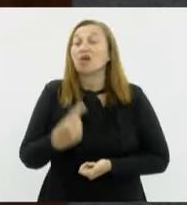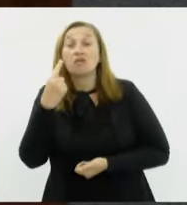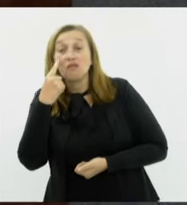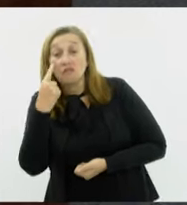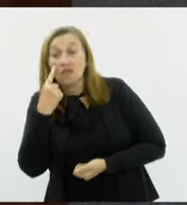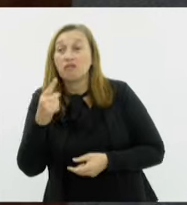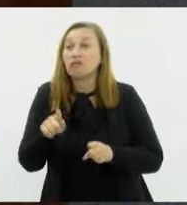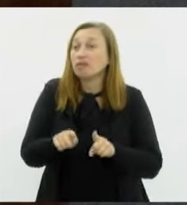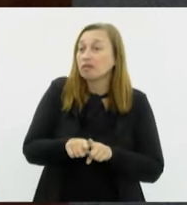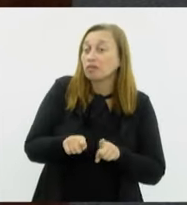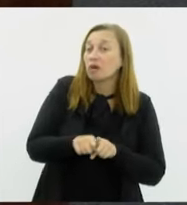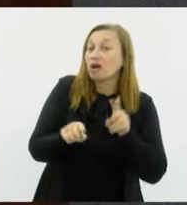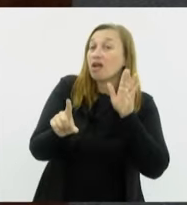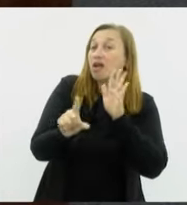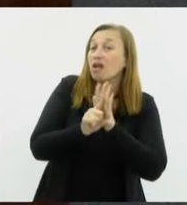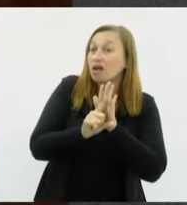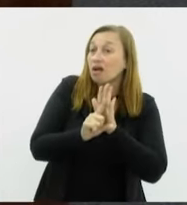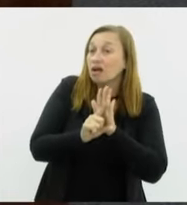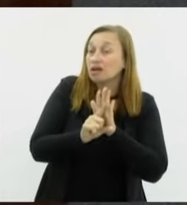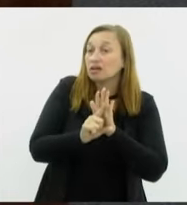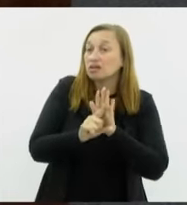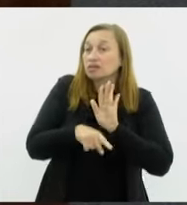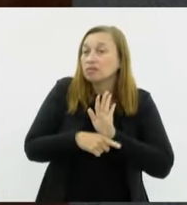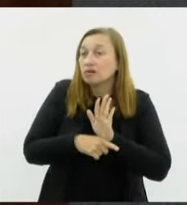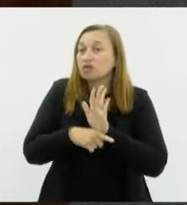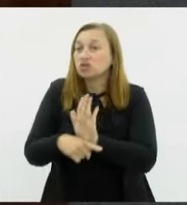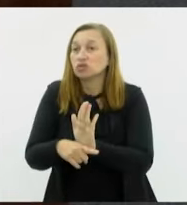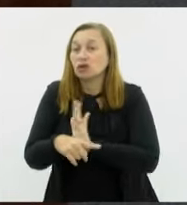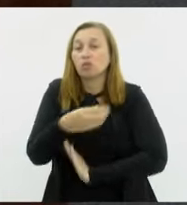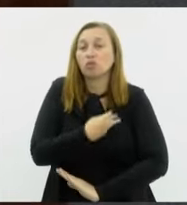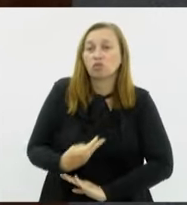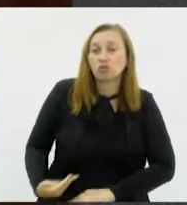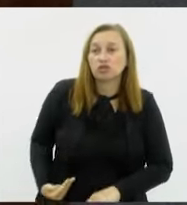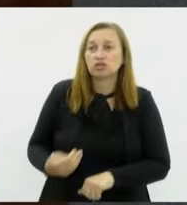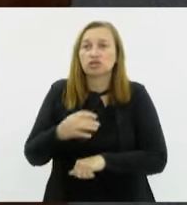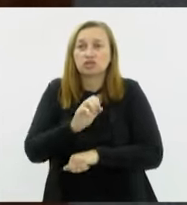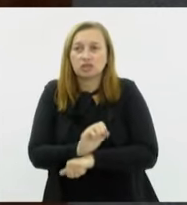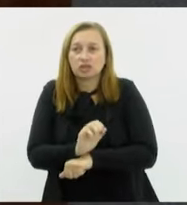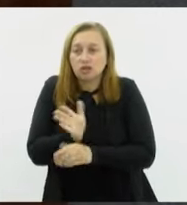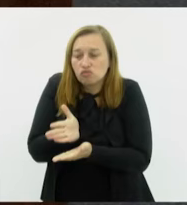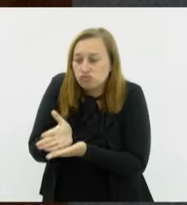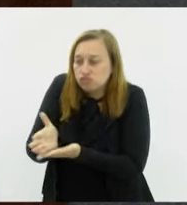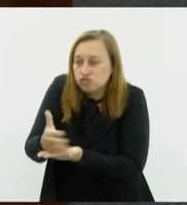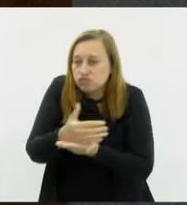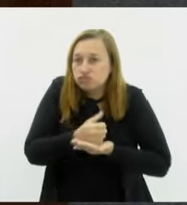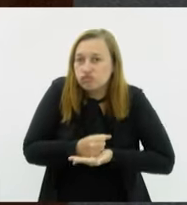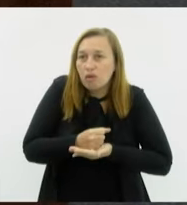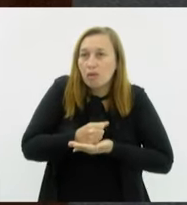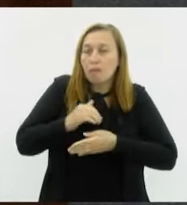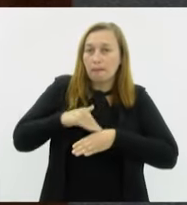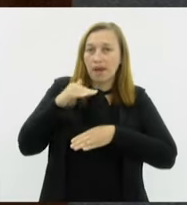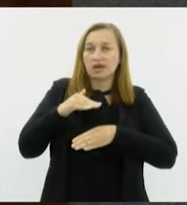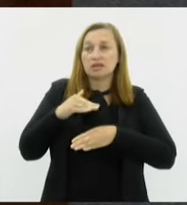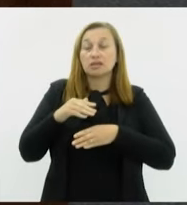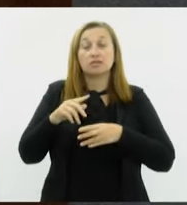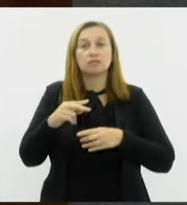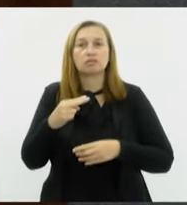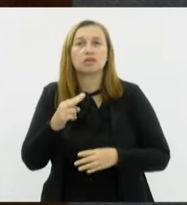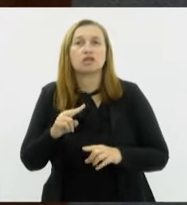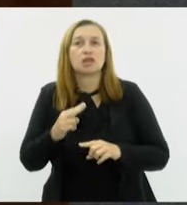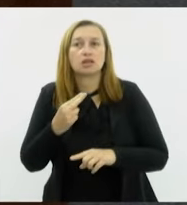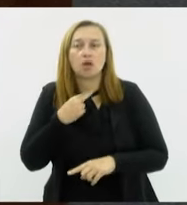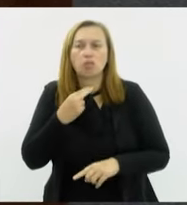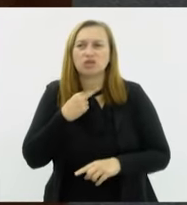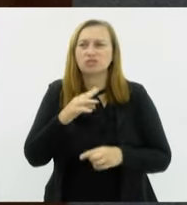aí leis para ajudar o governo do Estado a arrecadar mais. Mas nós não podemos deixar